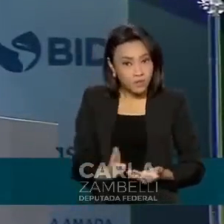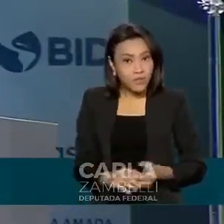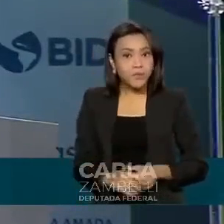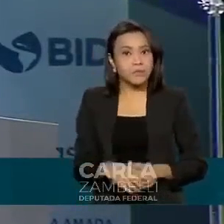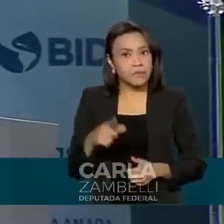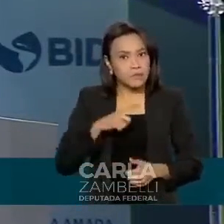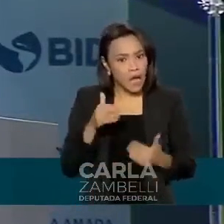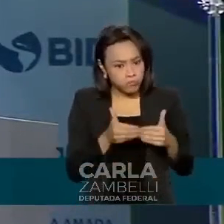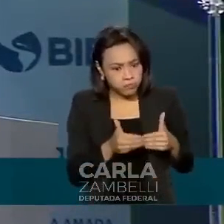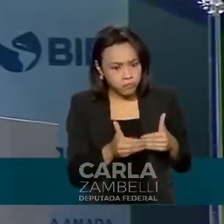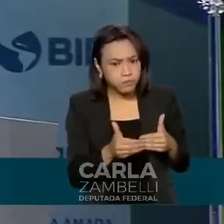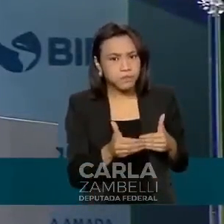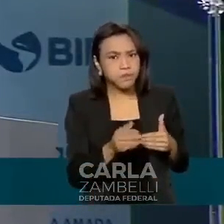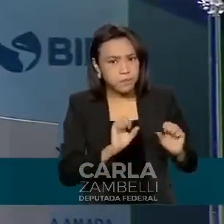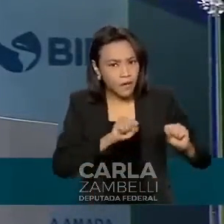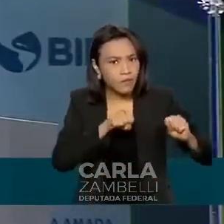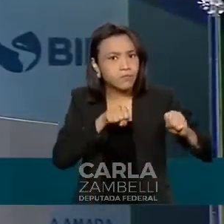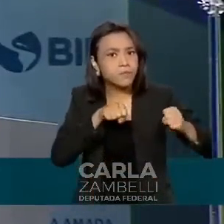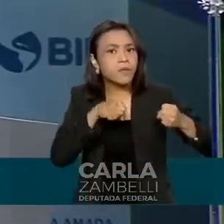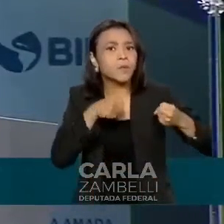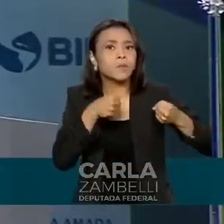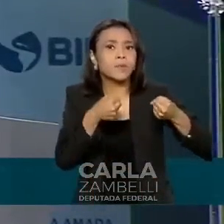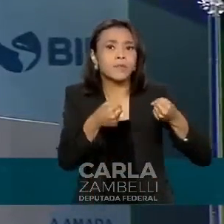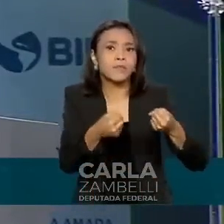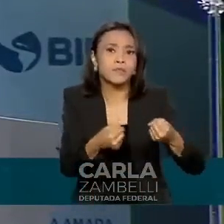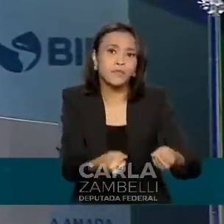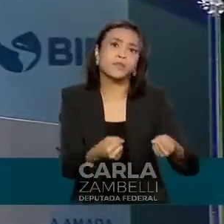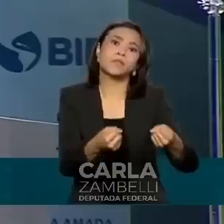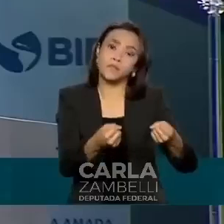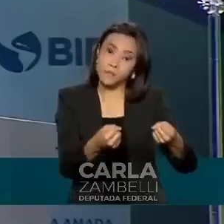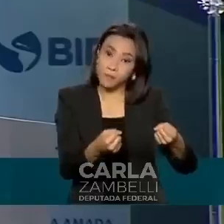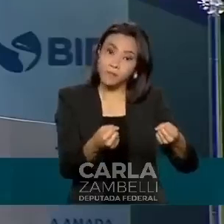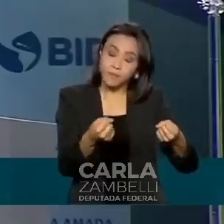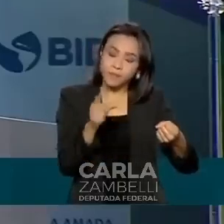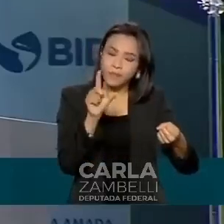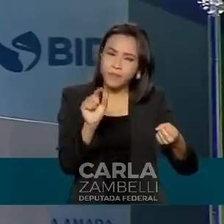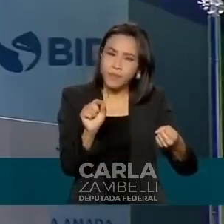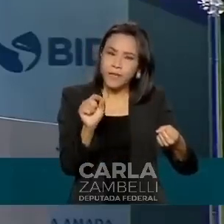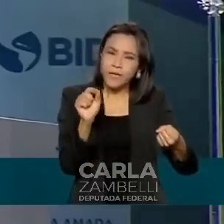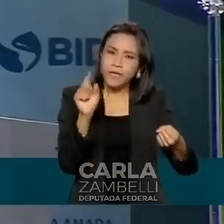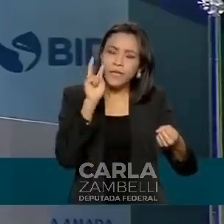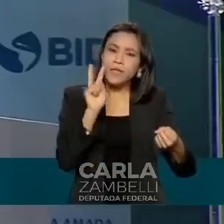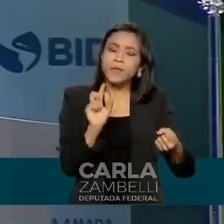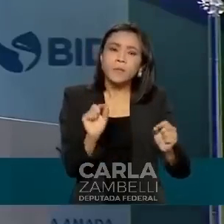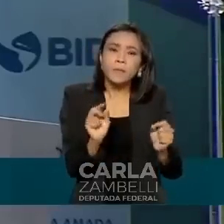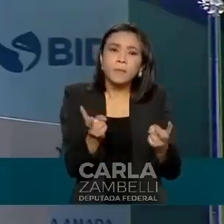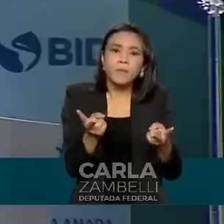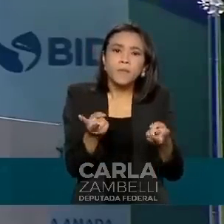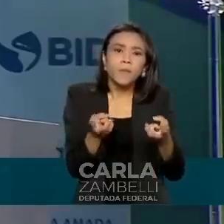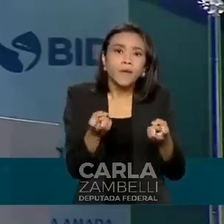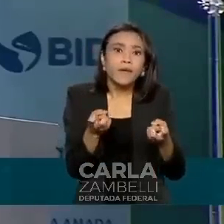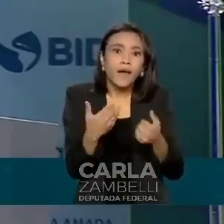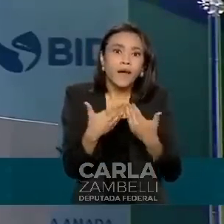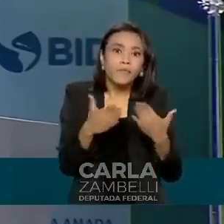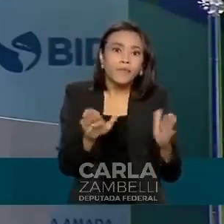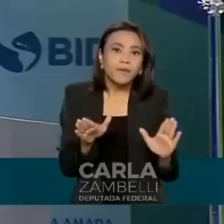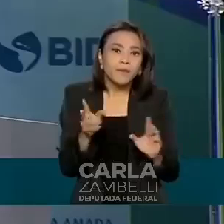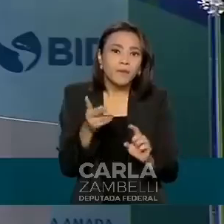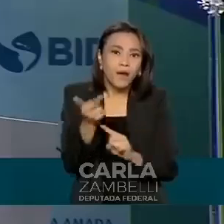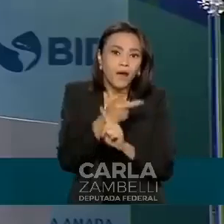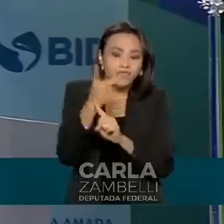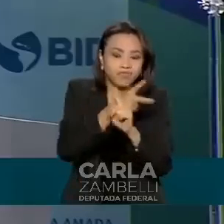agindo com muita velocidade tá reagindo à crise e abrir os agora um Horizonte que é justamente o espaço para energia eólica